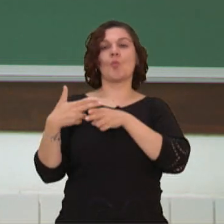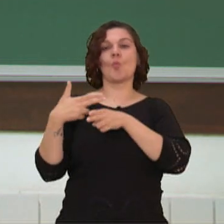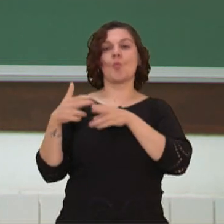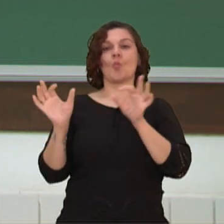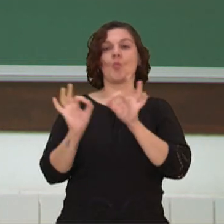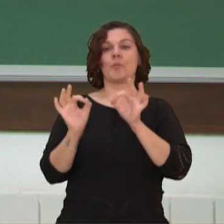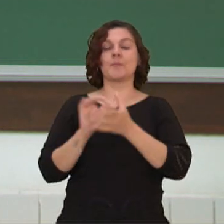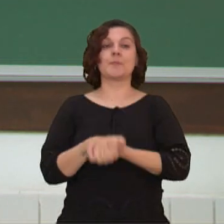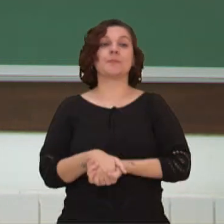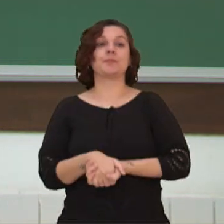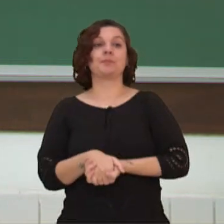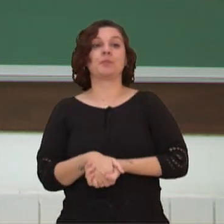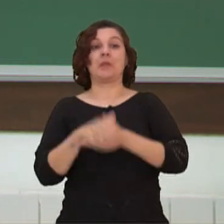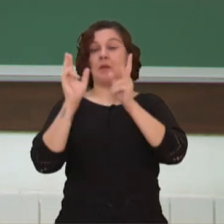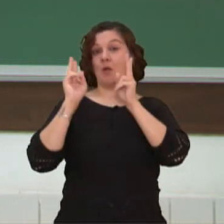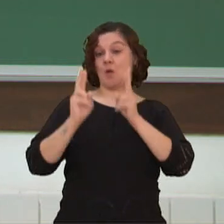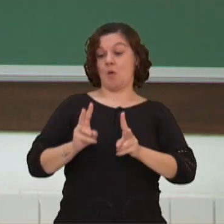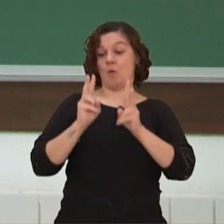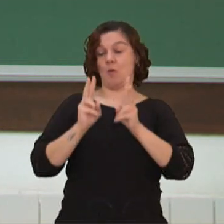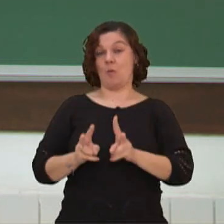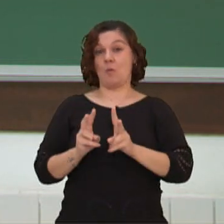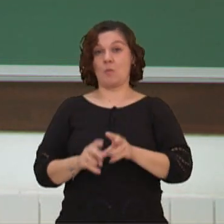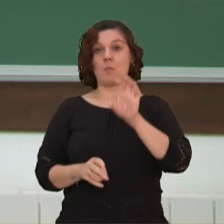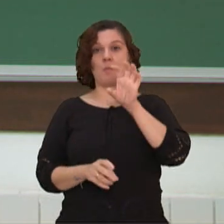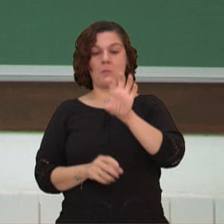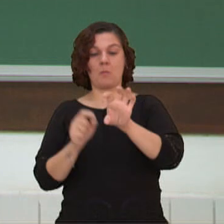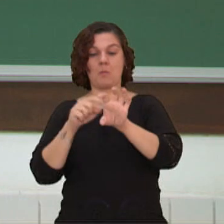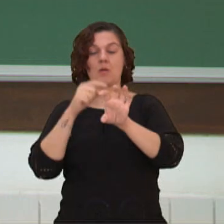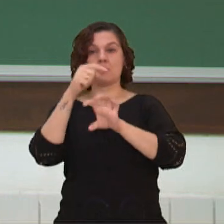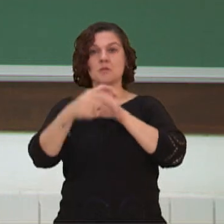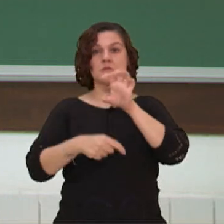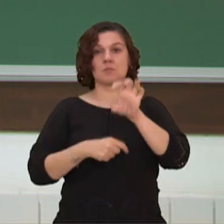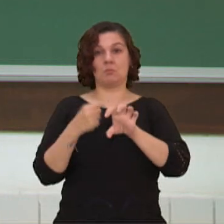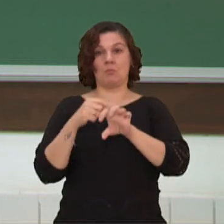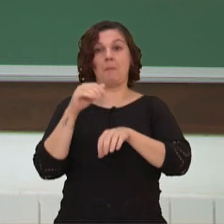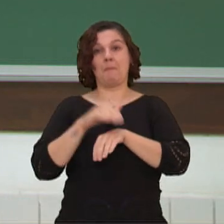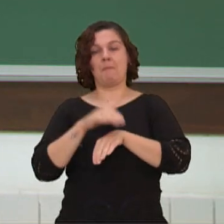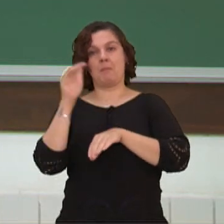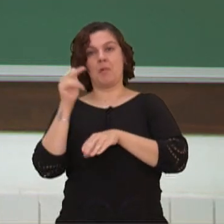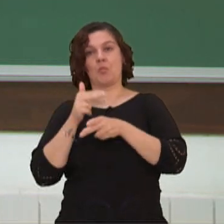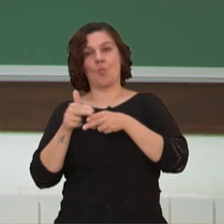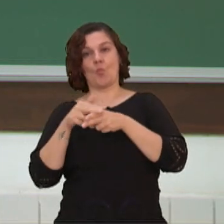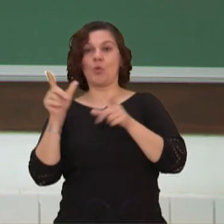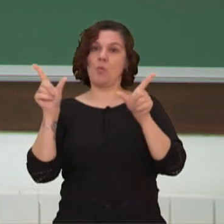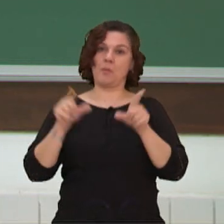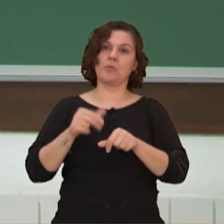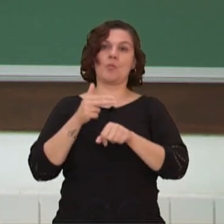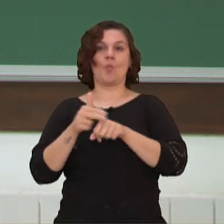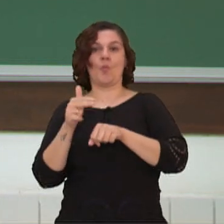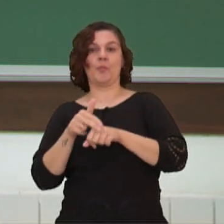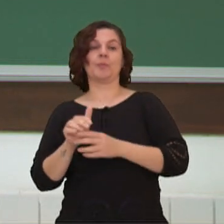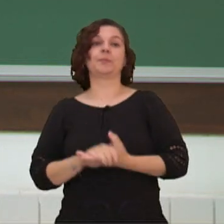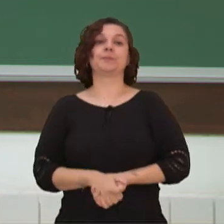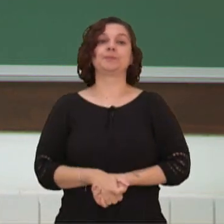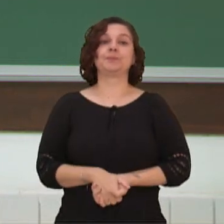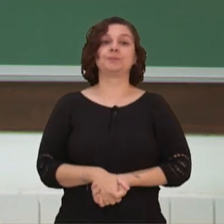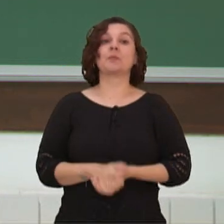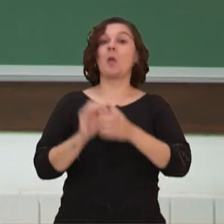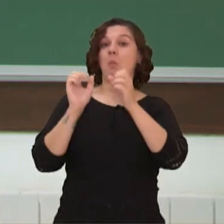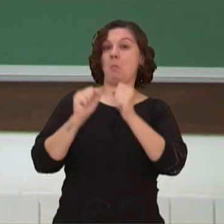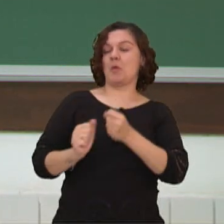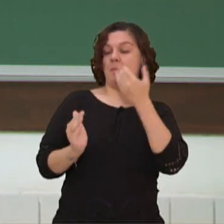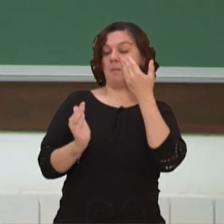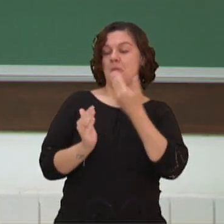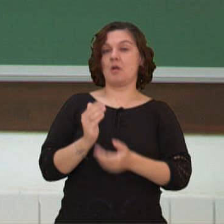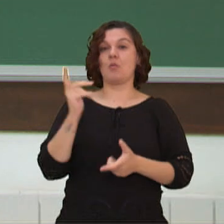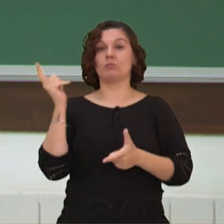nêutrons. Então é o mesmo átomo, com um pouco mais de nêutrons ou um pouco menos de nêutrons. E o átomo pode perder ou